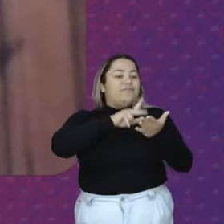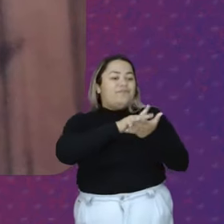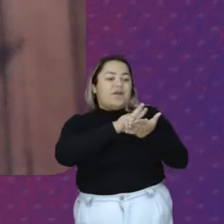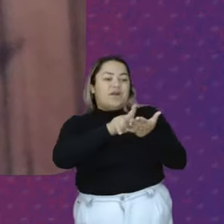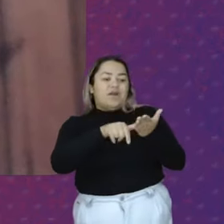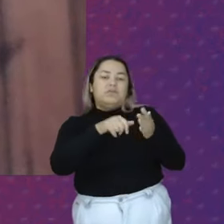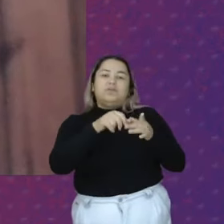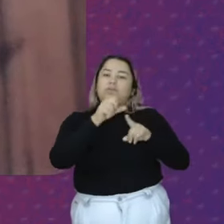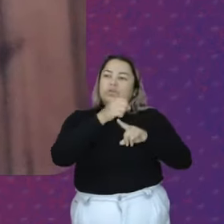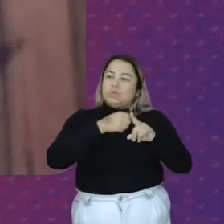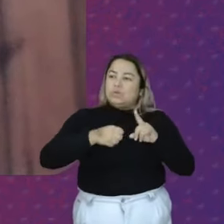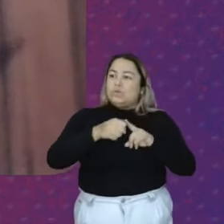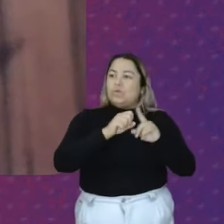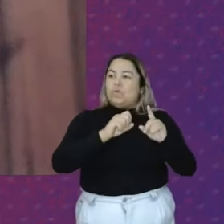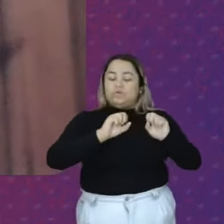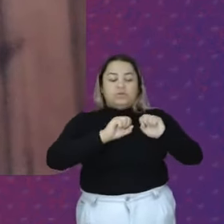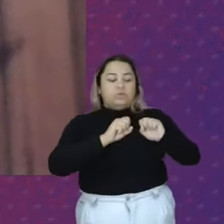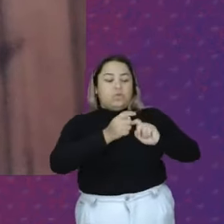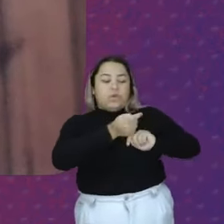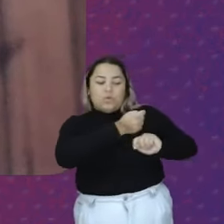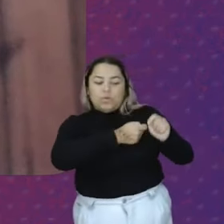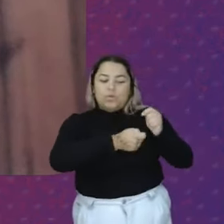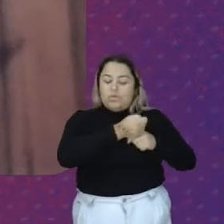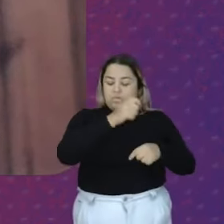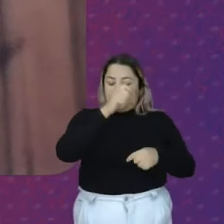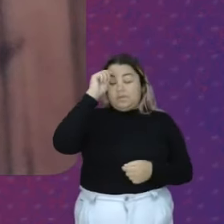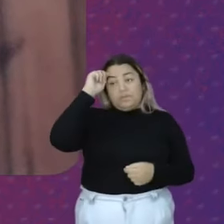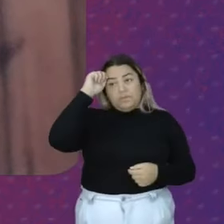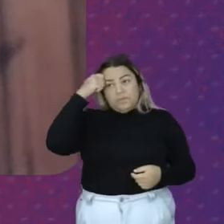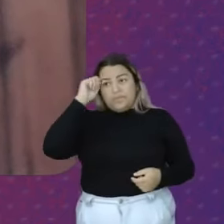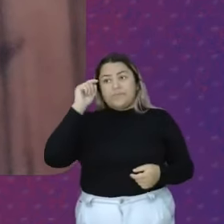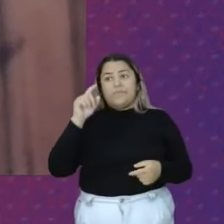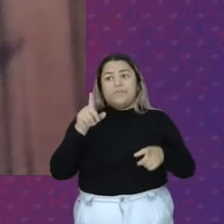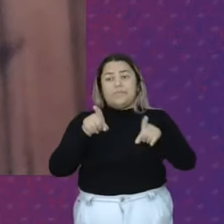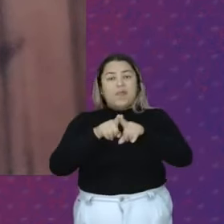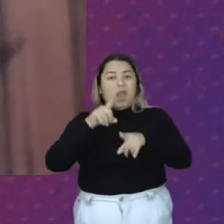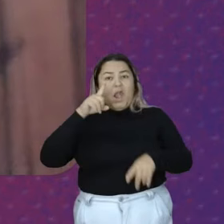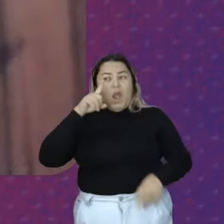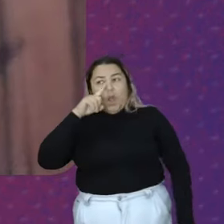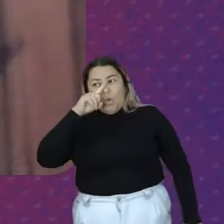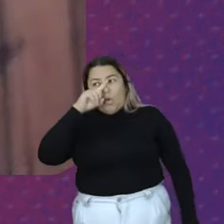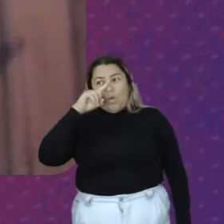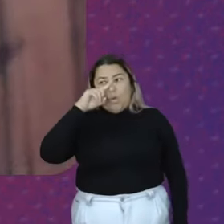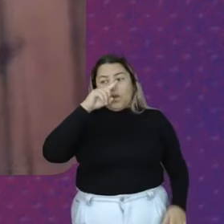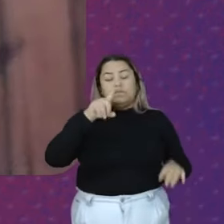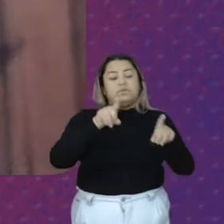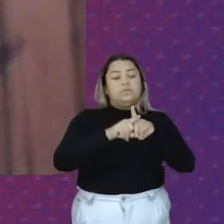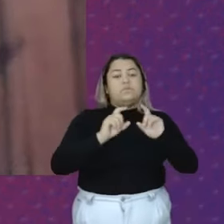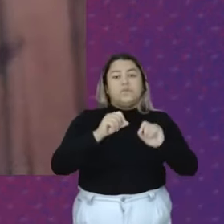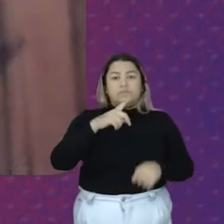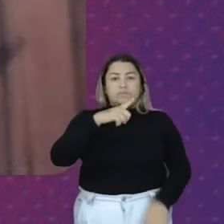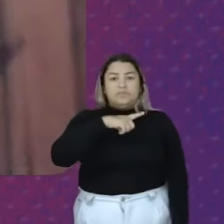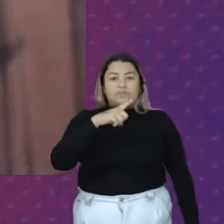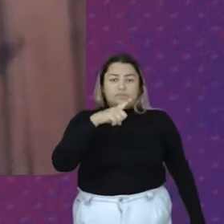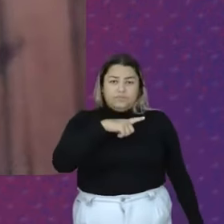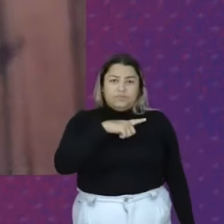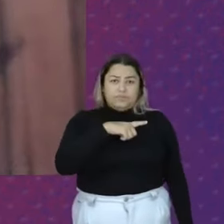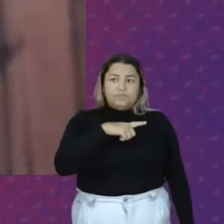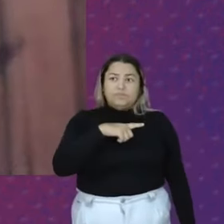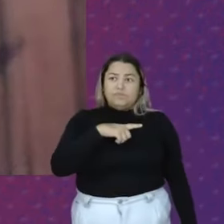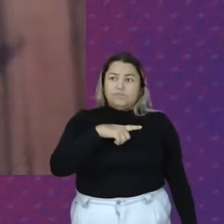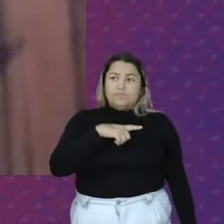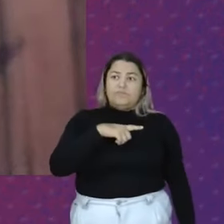socioeconômicos e raciais que se agravam pelo f o fato da gente ter né Eh